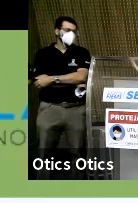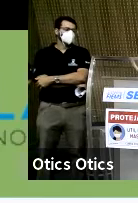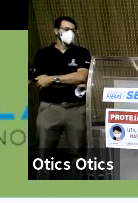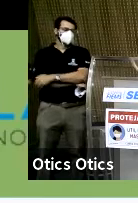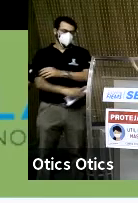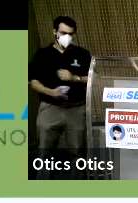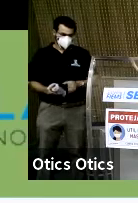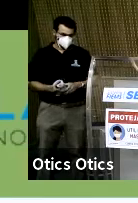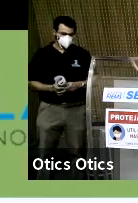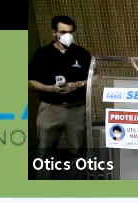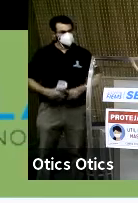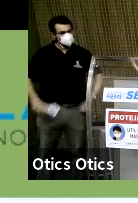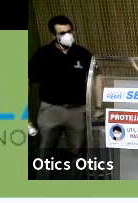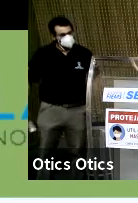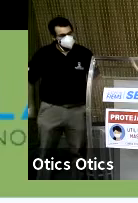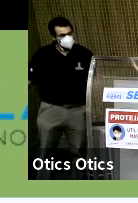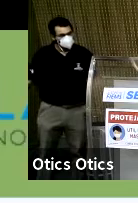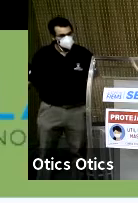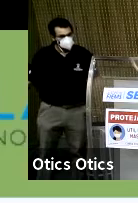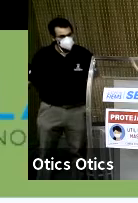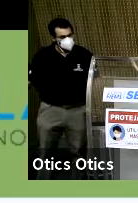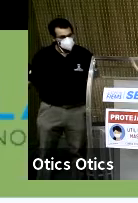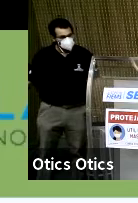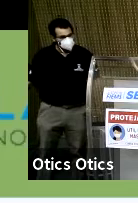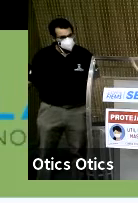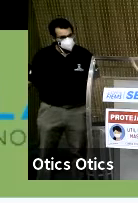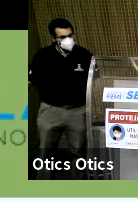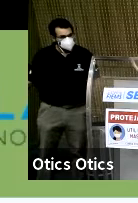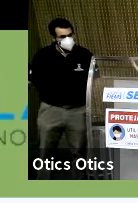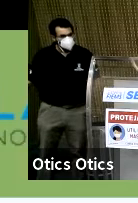Hoje, a gente tem 91.